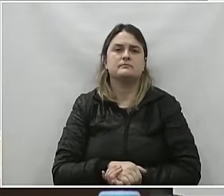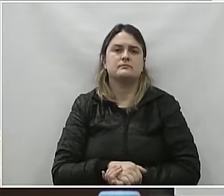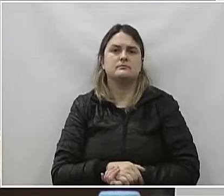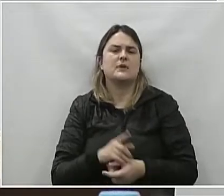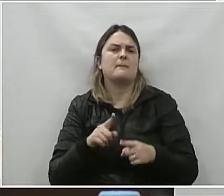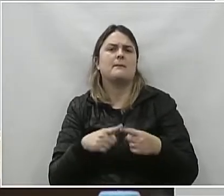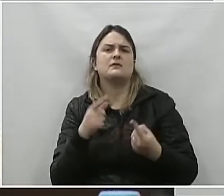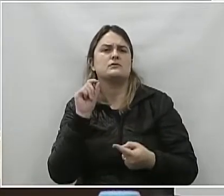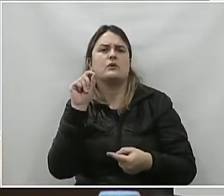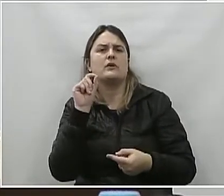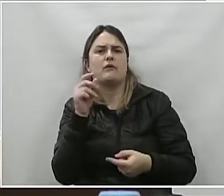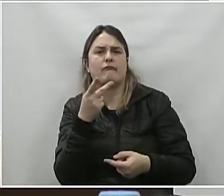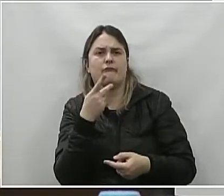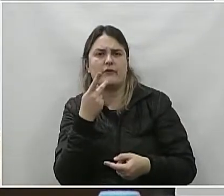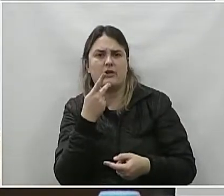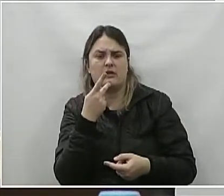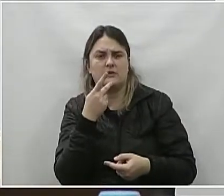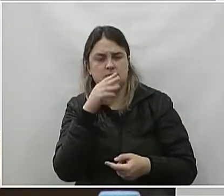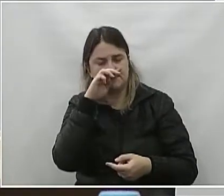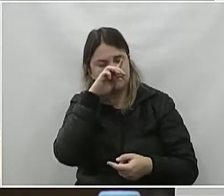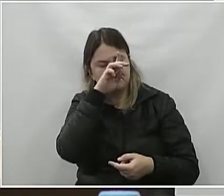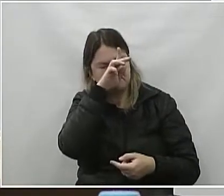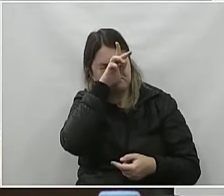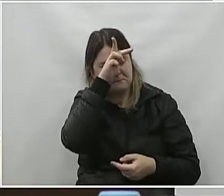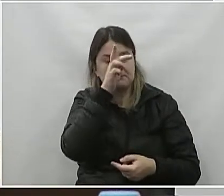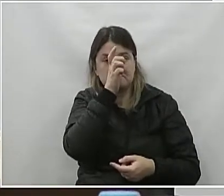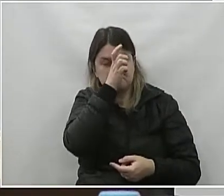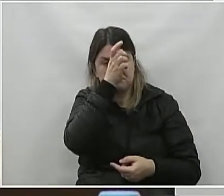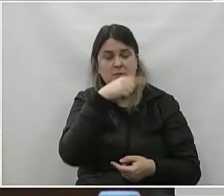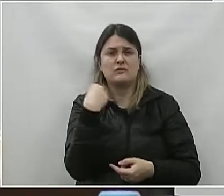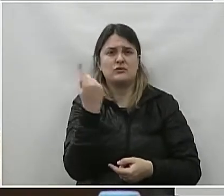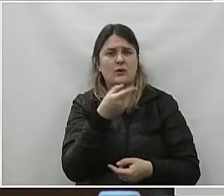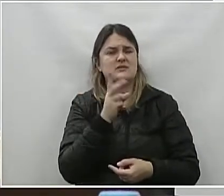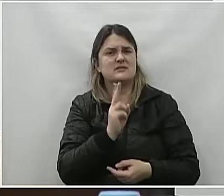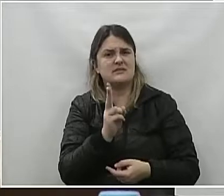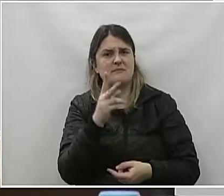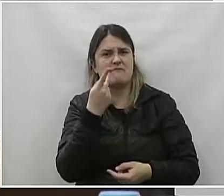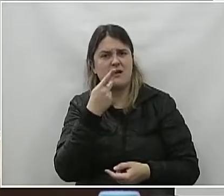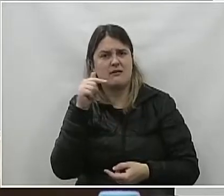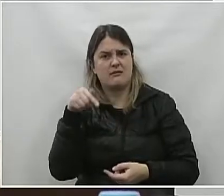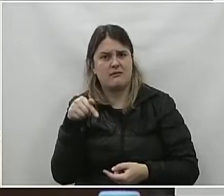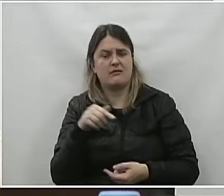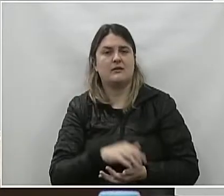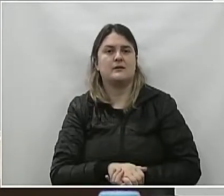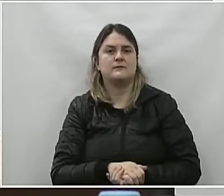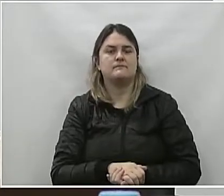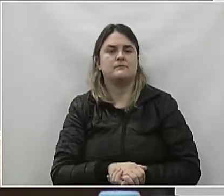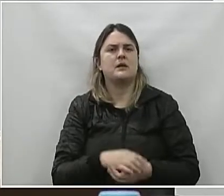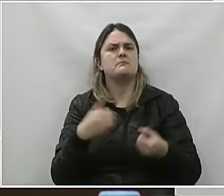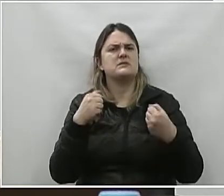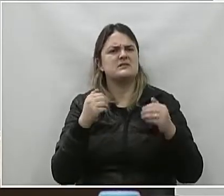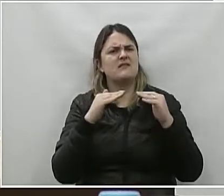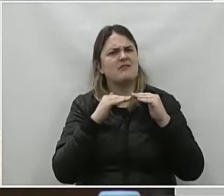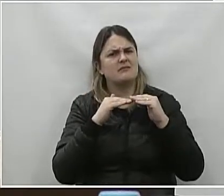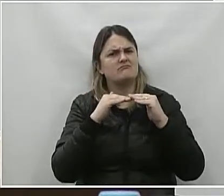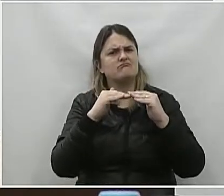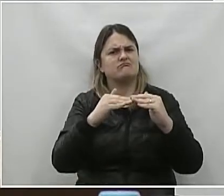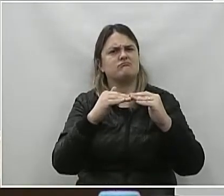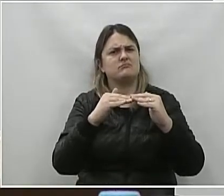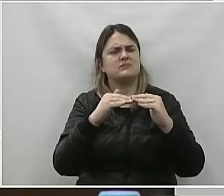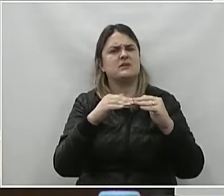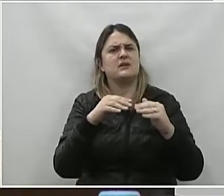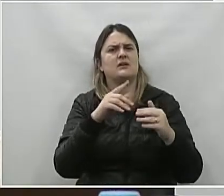eu quero colocar é que a gente tem usado, aqui dentro desta Casa de Lei, de coerência,